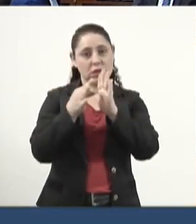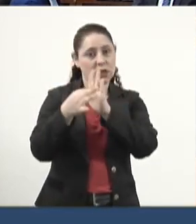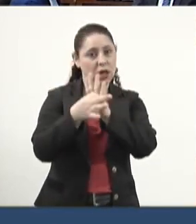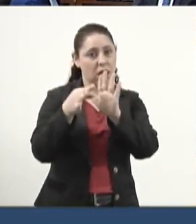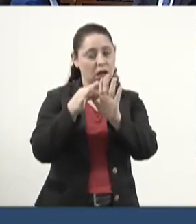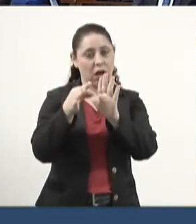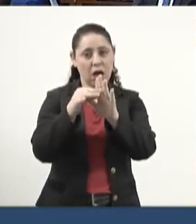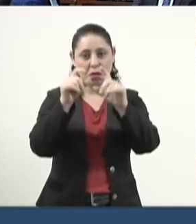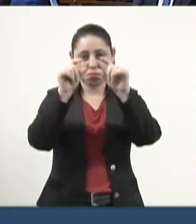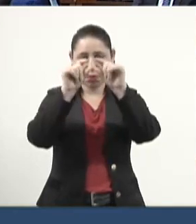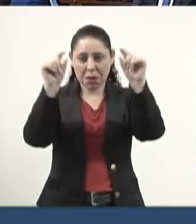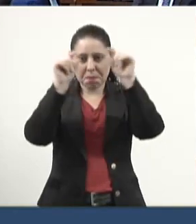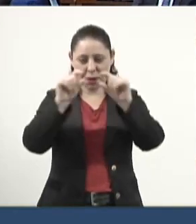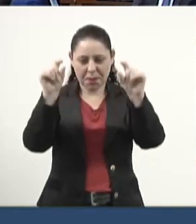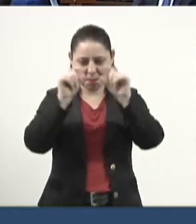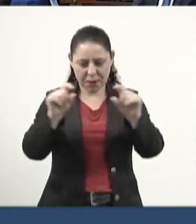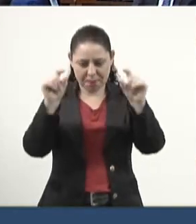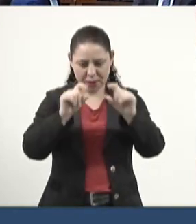de